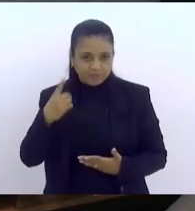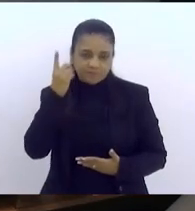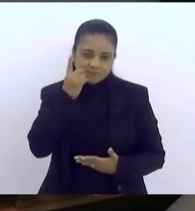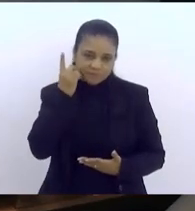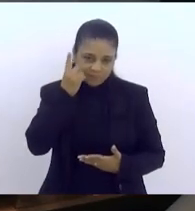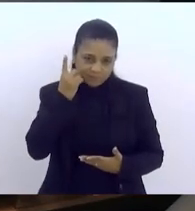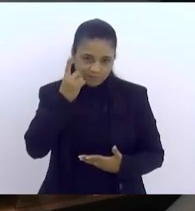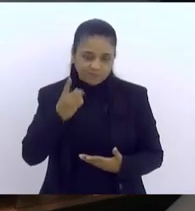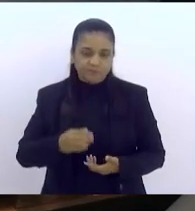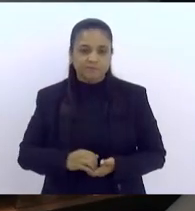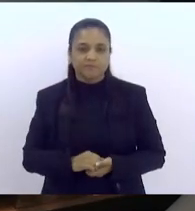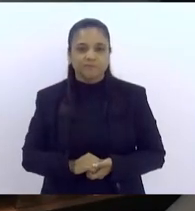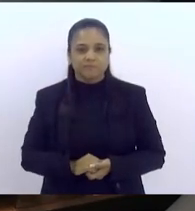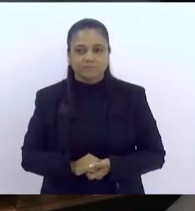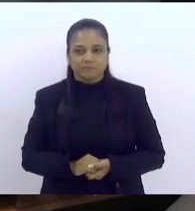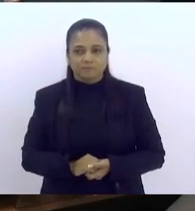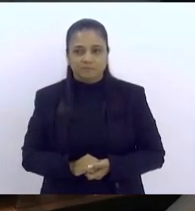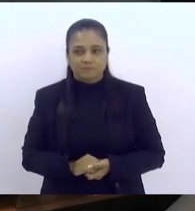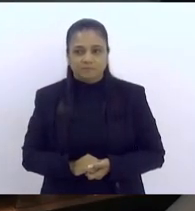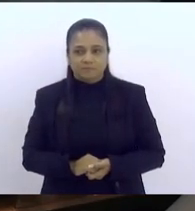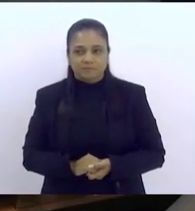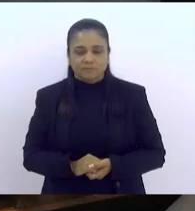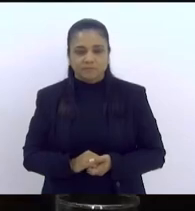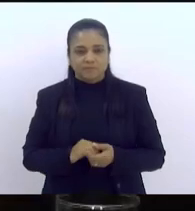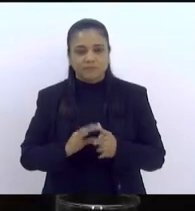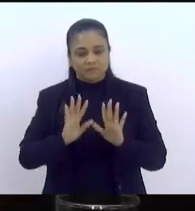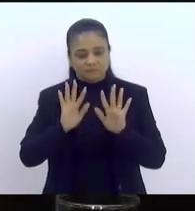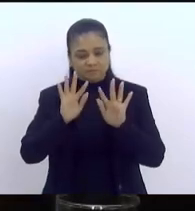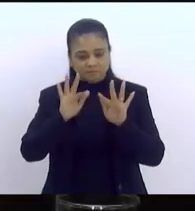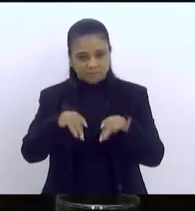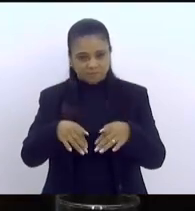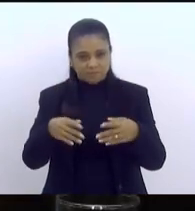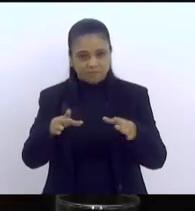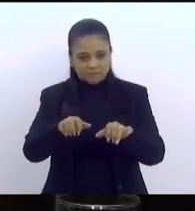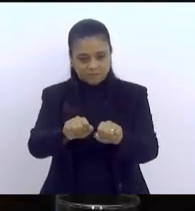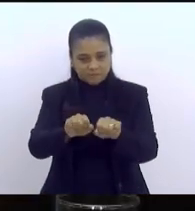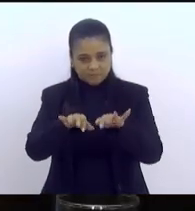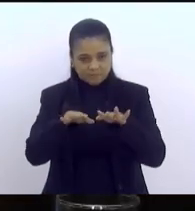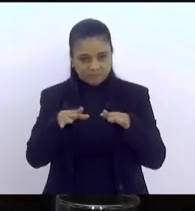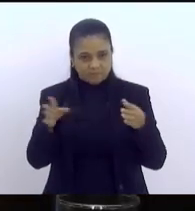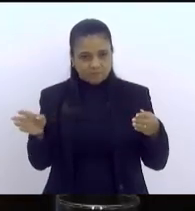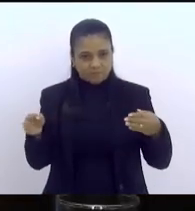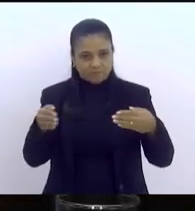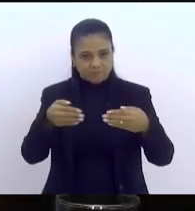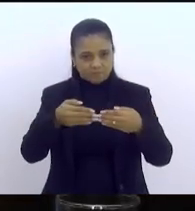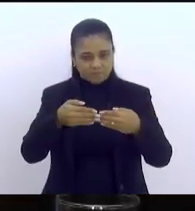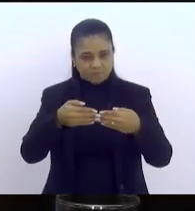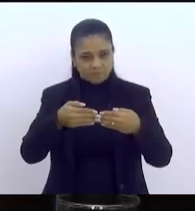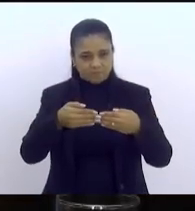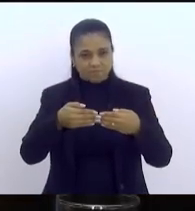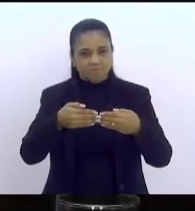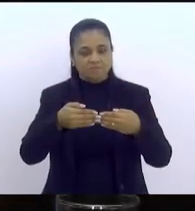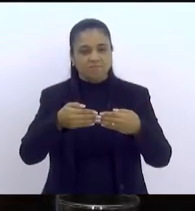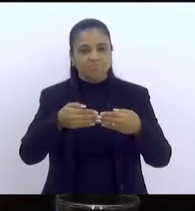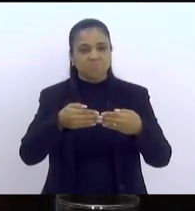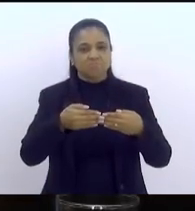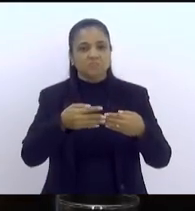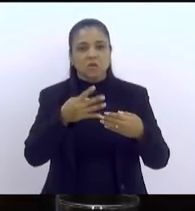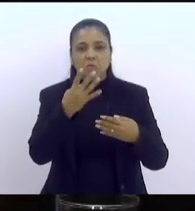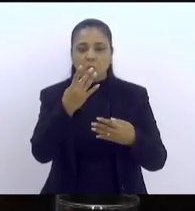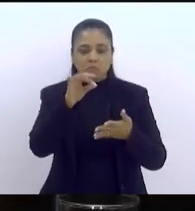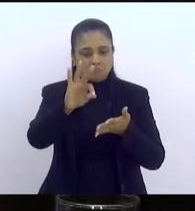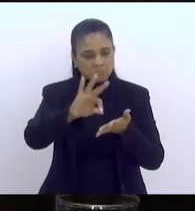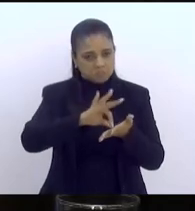Renata Souza. Declaro encerrada a presente sessão. Passamos ao expediente final. Não havendo nenhum dos 4